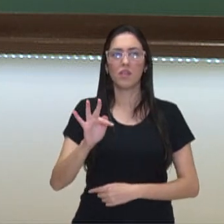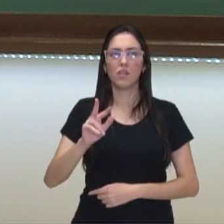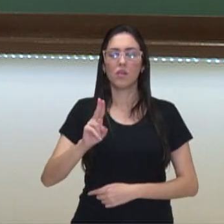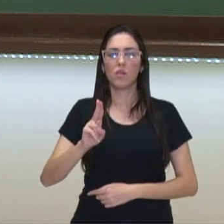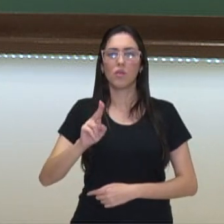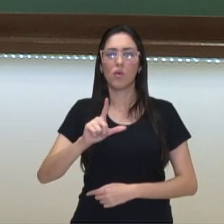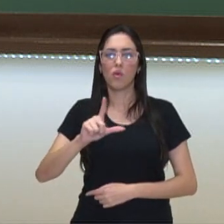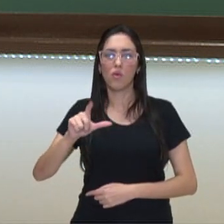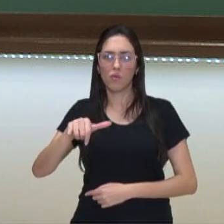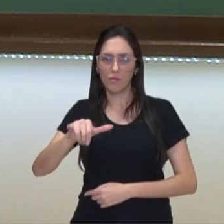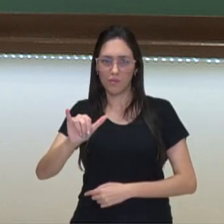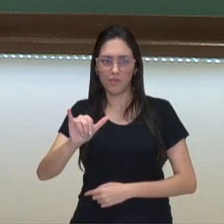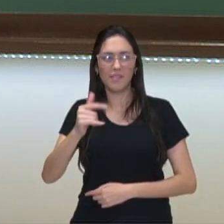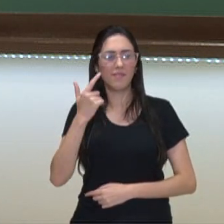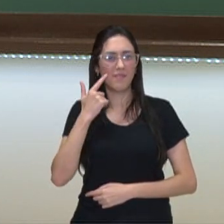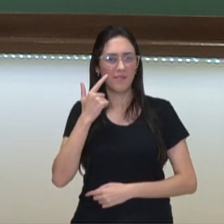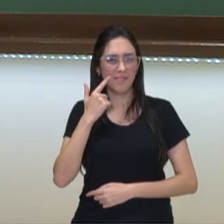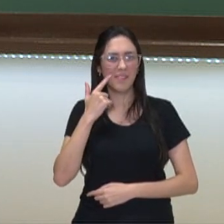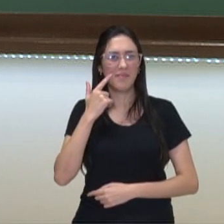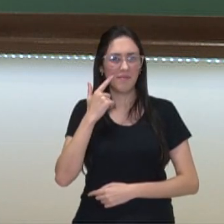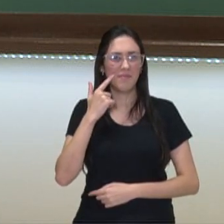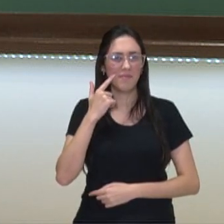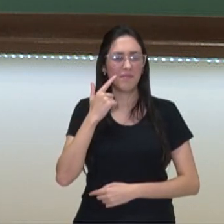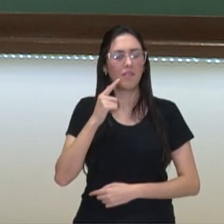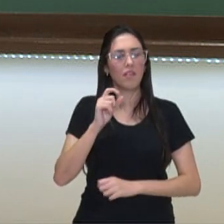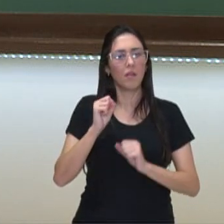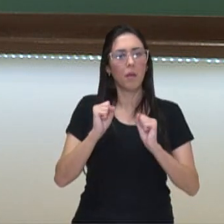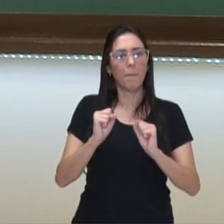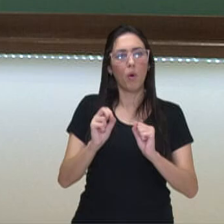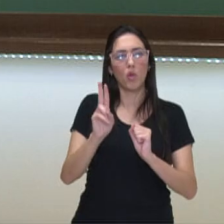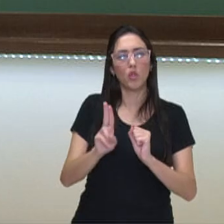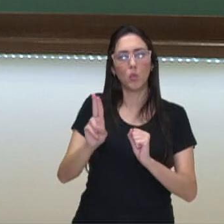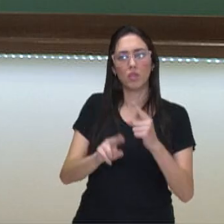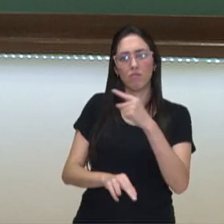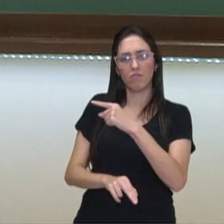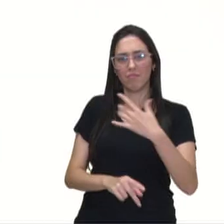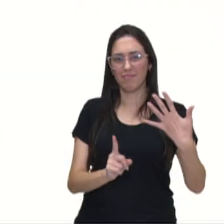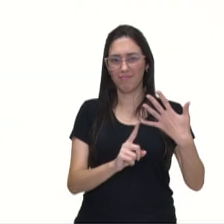desrespeitosamente. Olha só, tenho 2 sufixos e um prefixo. Fica